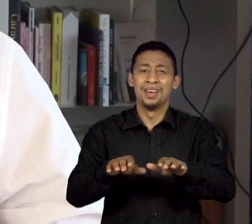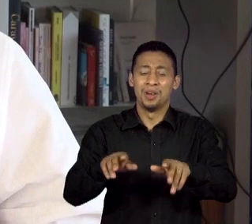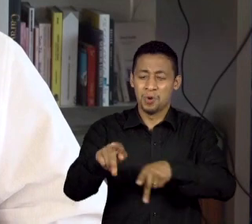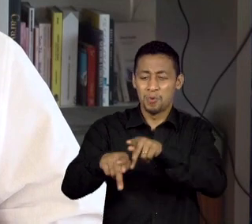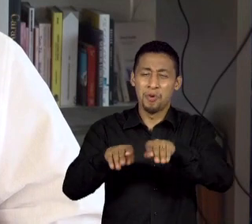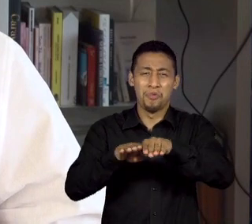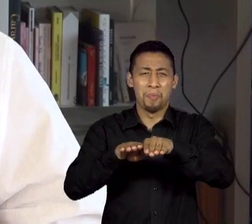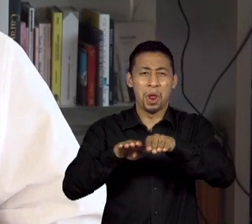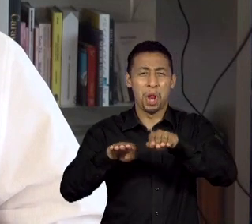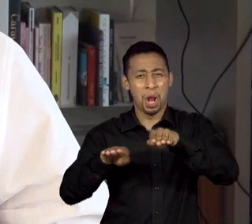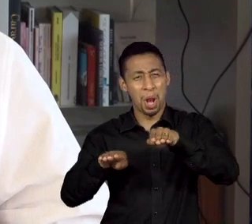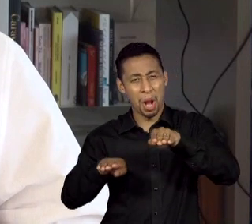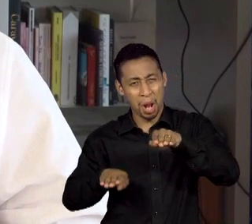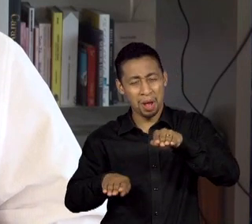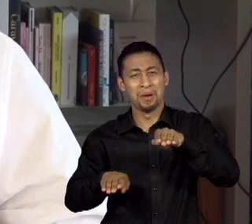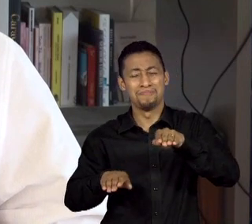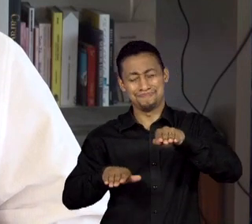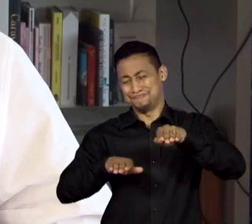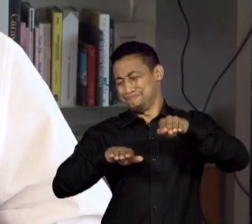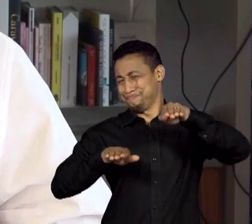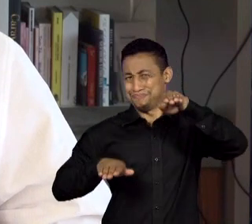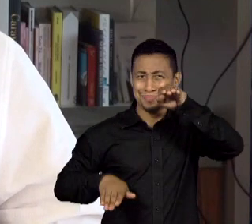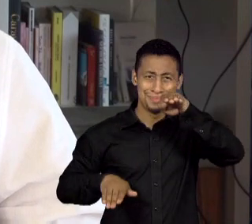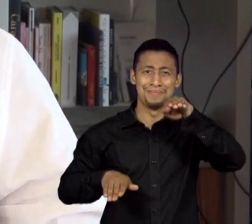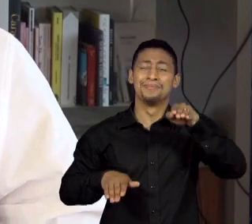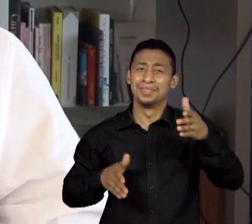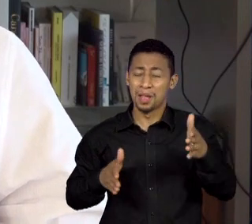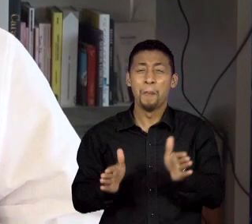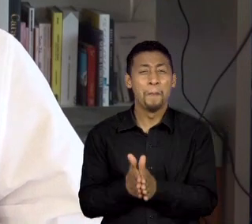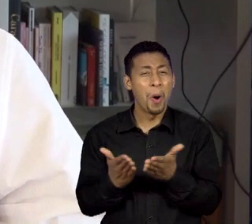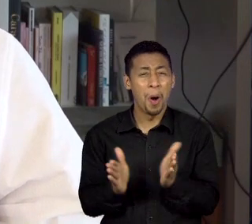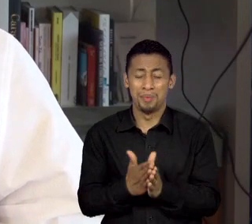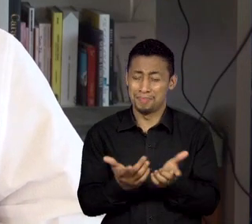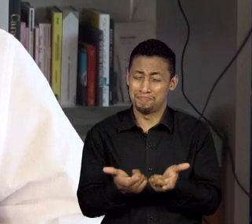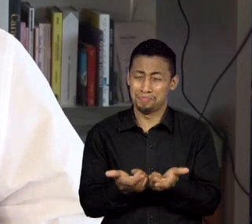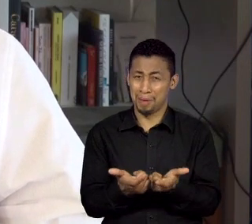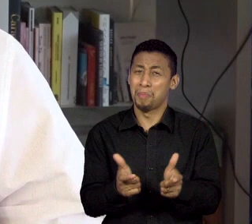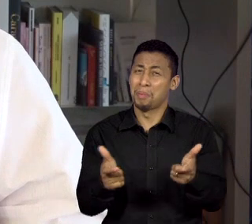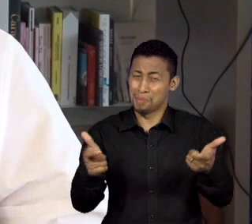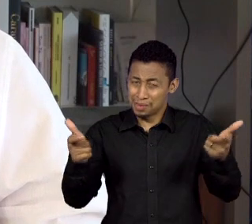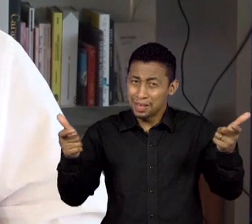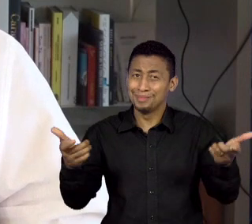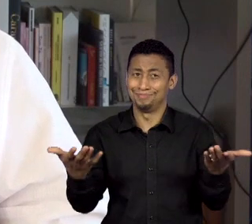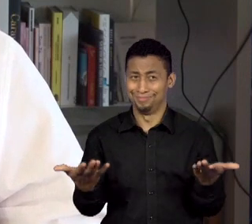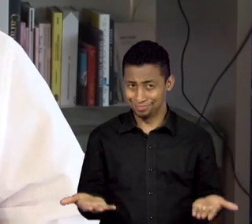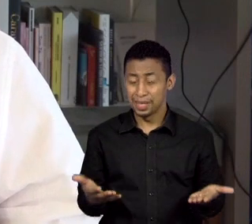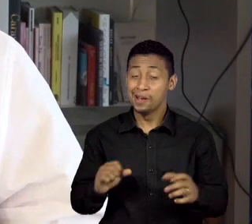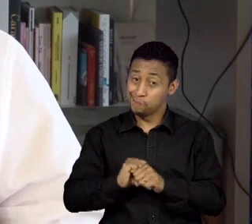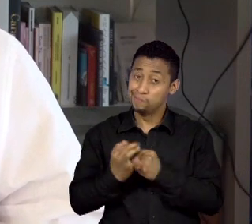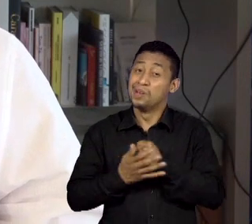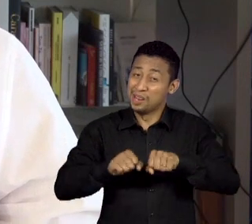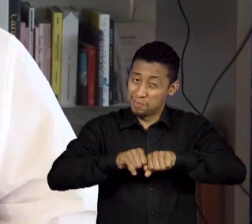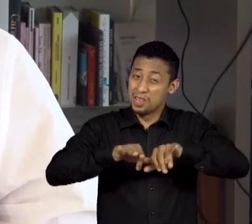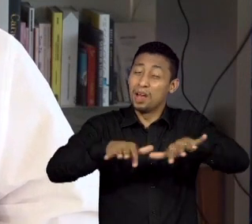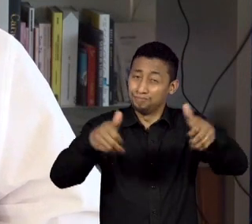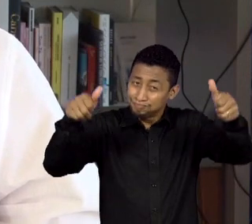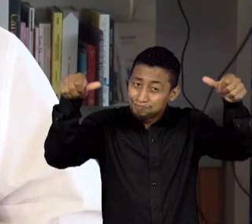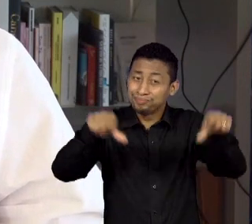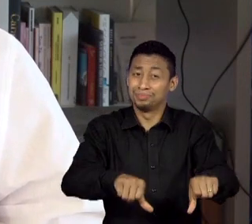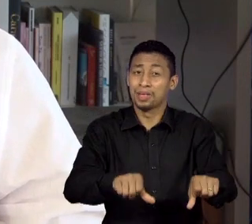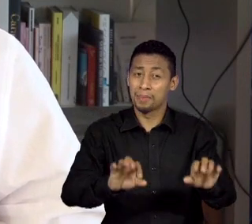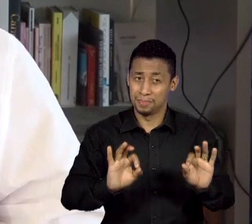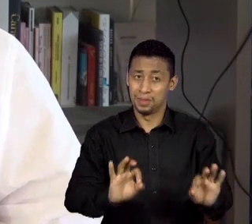social, aumenta o número de pobres, tudo isso é uma coisa terrível. Mas ela é uma catástrofe, ela vem de fora para dentro. Eu acho que